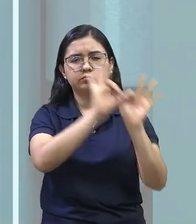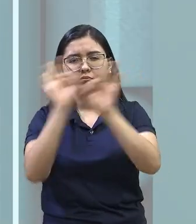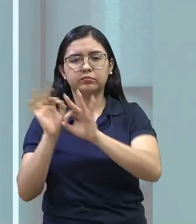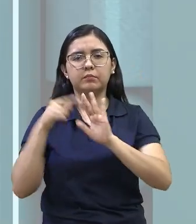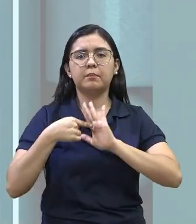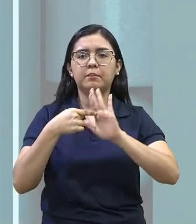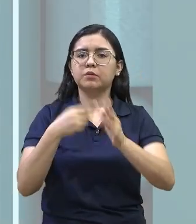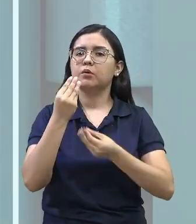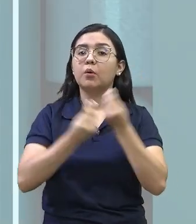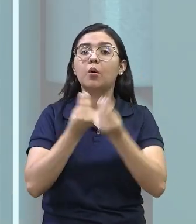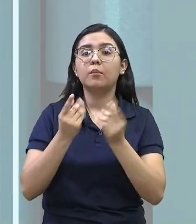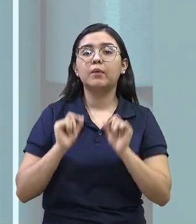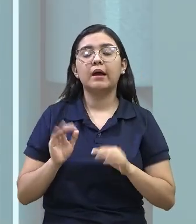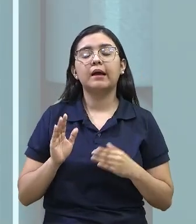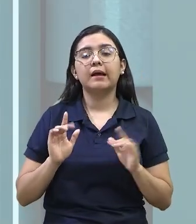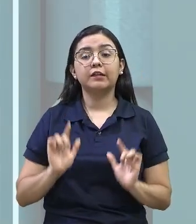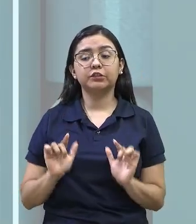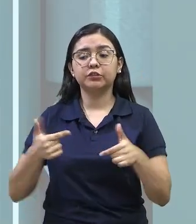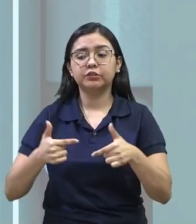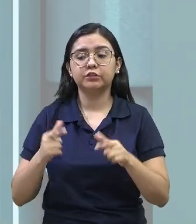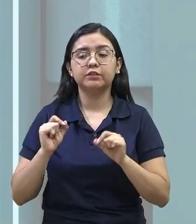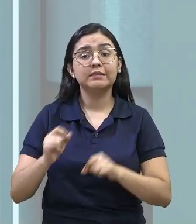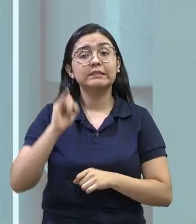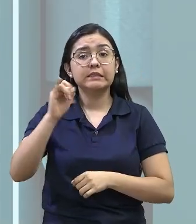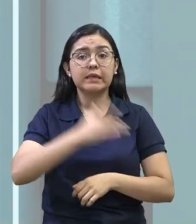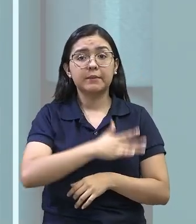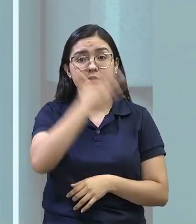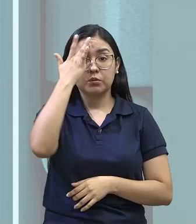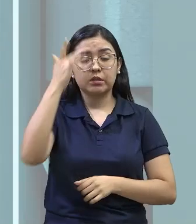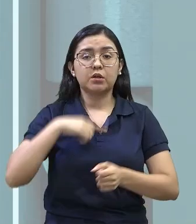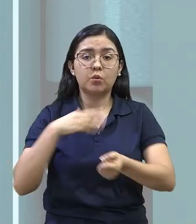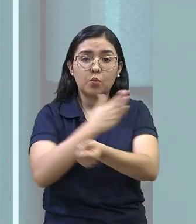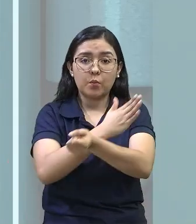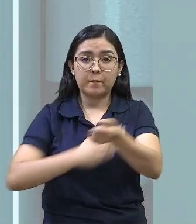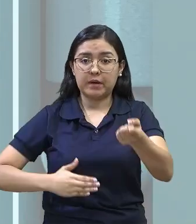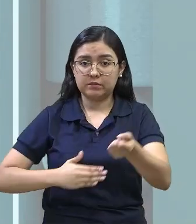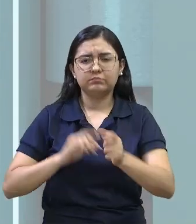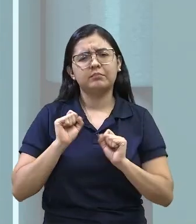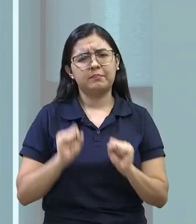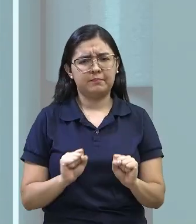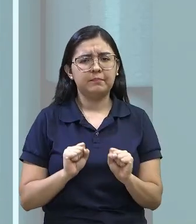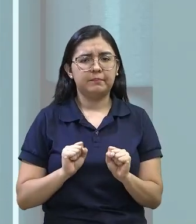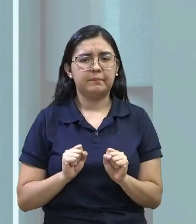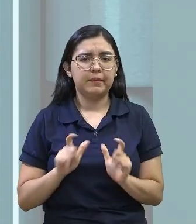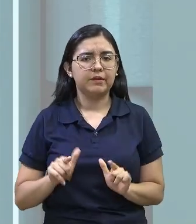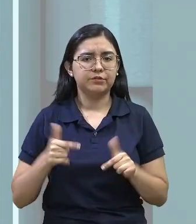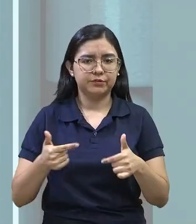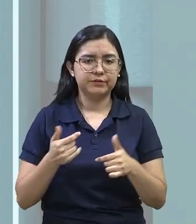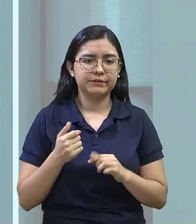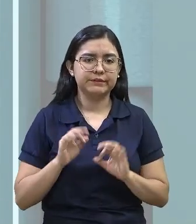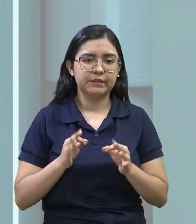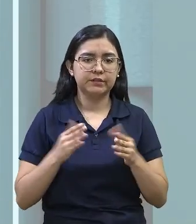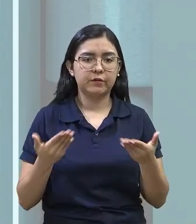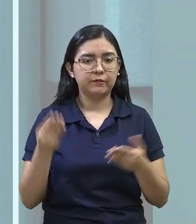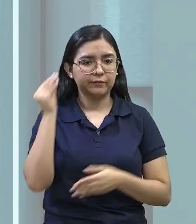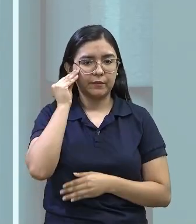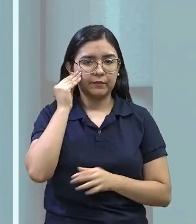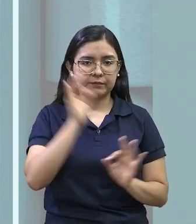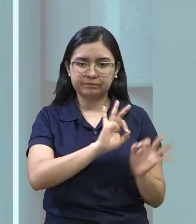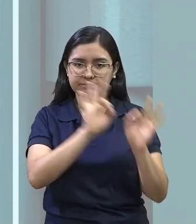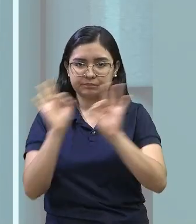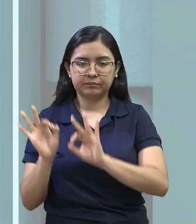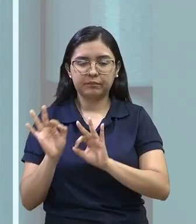você deve agir numa situação de corte na pele, outra situação de primeiros socorros também. Então vamos lá